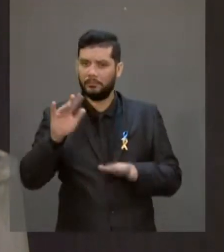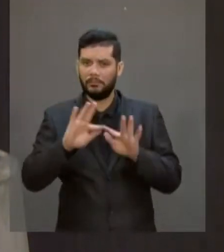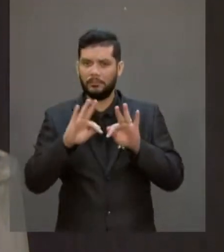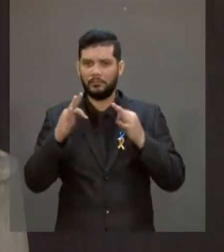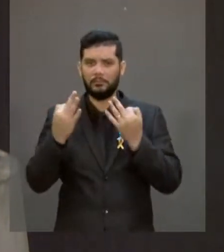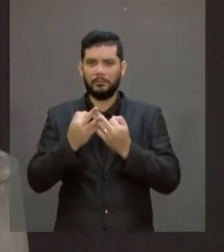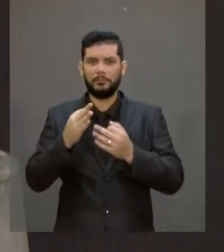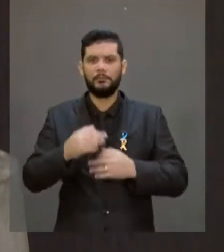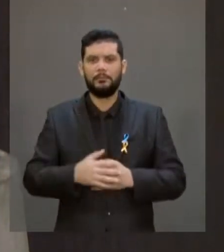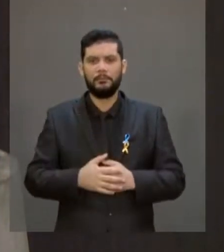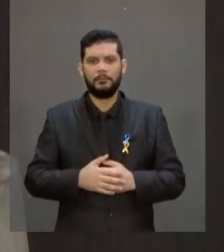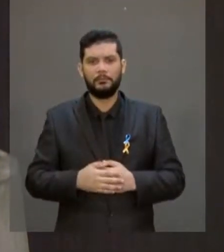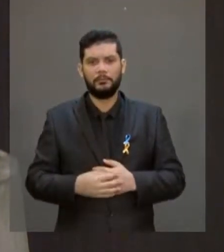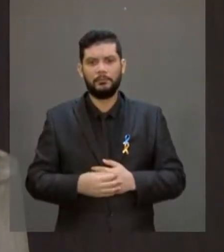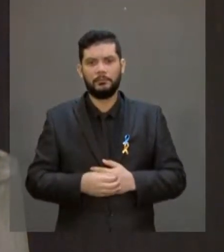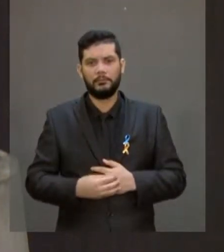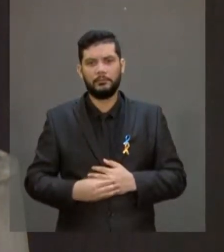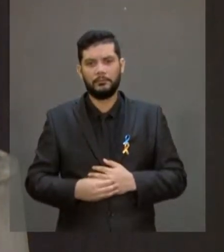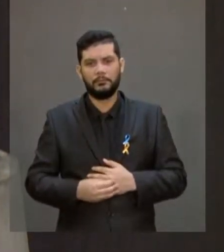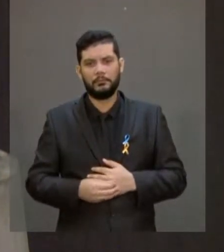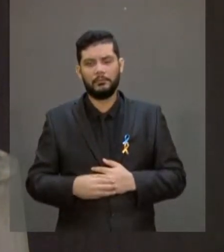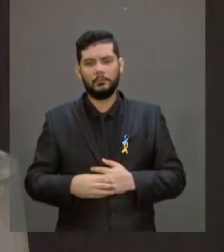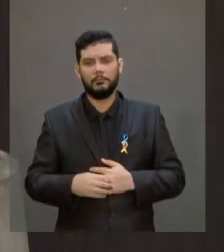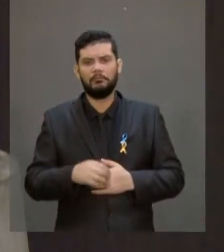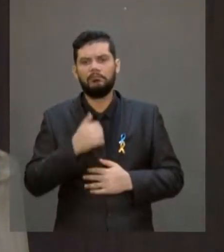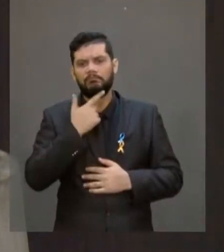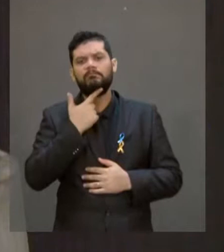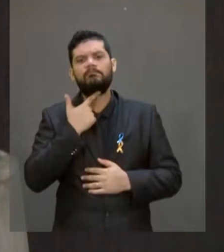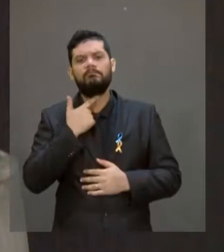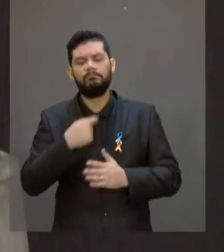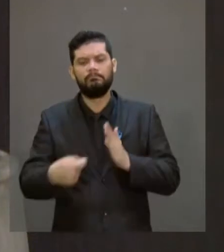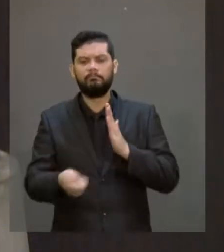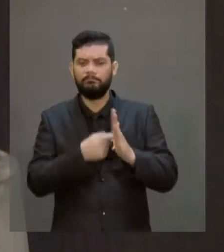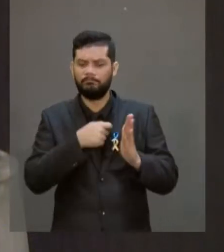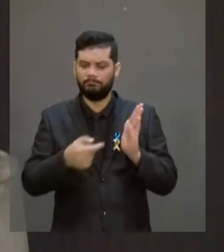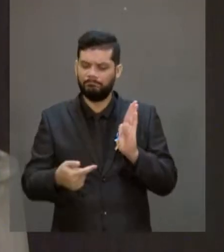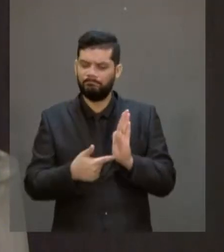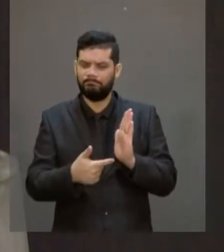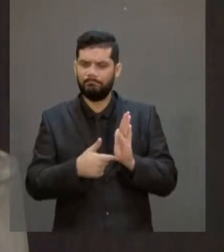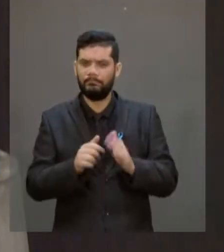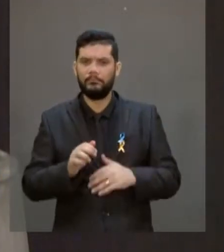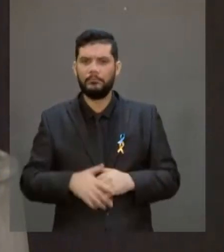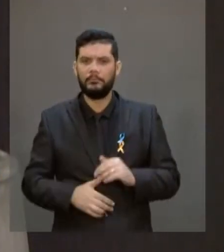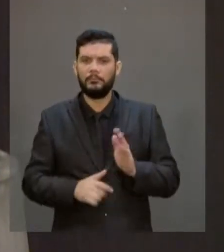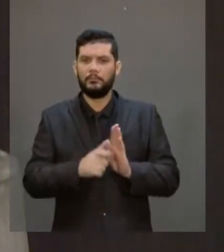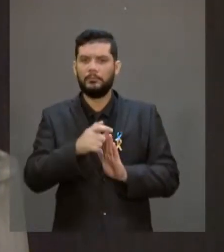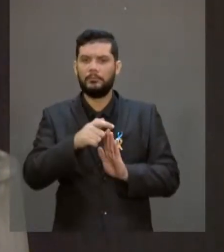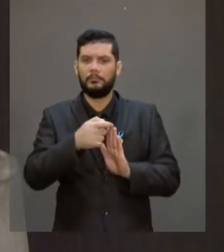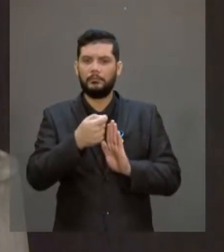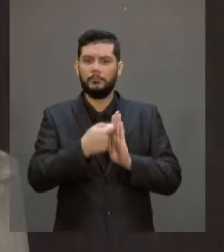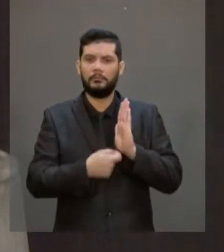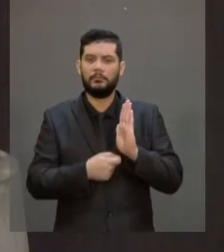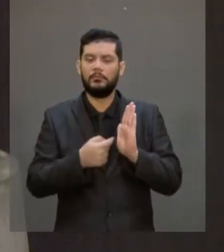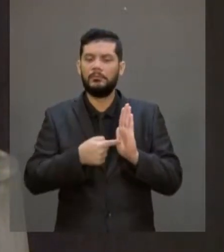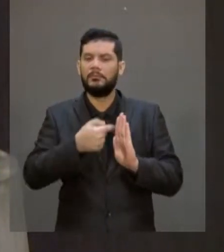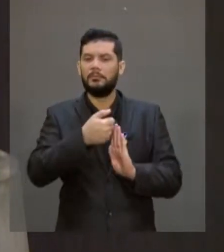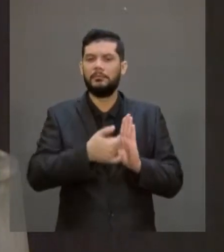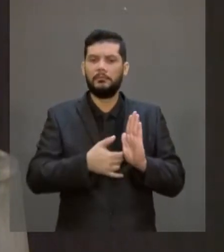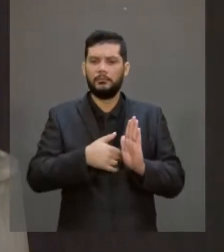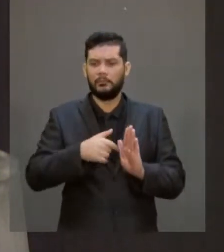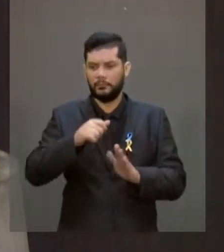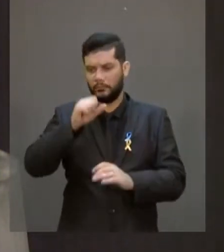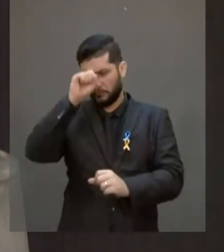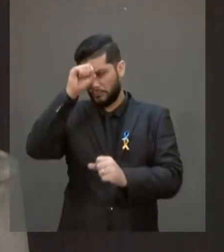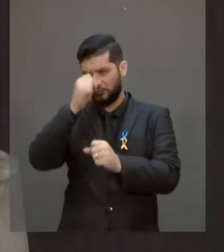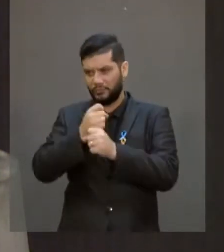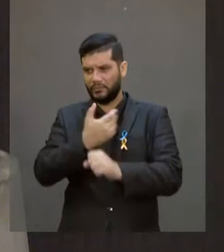se pudesse, assinar essa carta do Fórum Popular de Segurança Pública. Uma carta que diz que o mínimo que se pode esperar de um chefe de